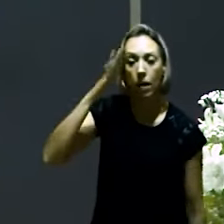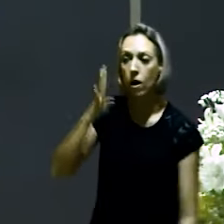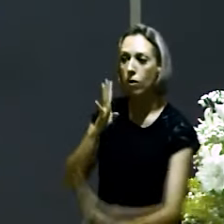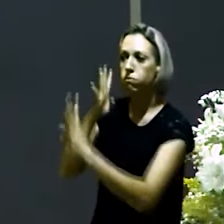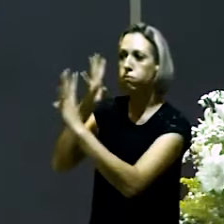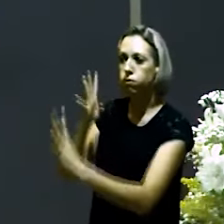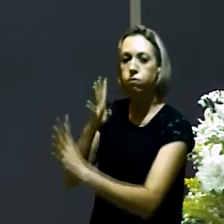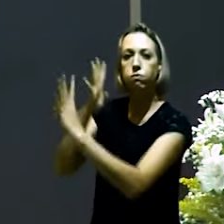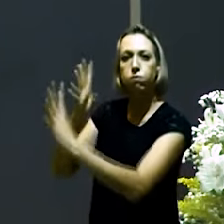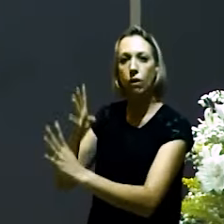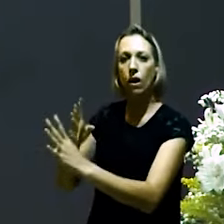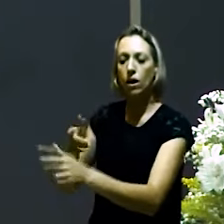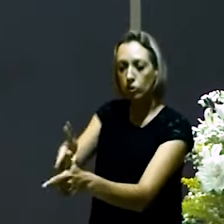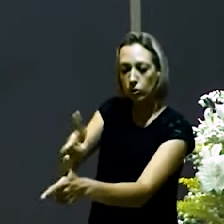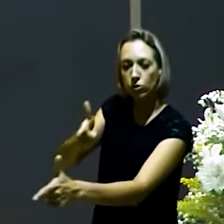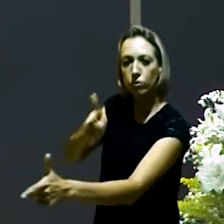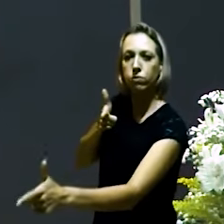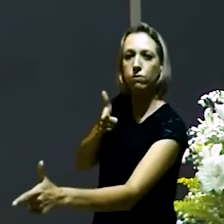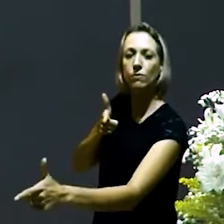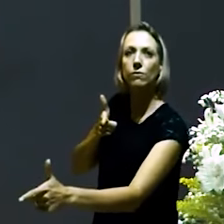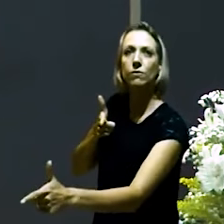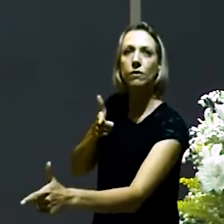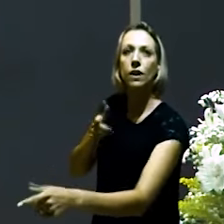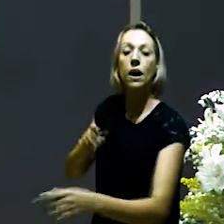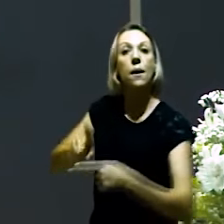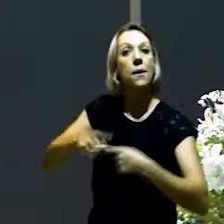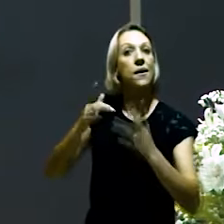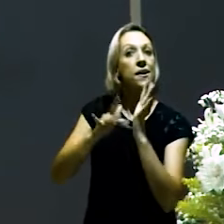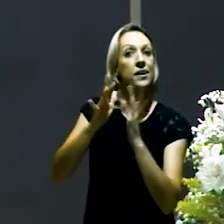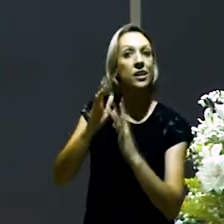seus tanques de guerra. Mas você sabe como Jesus desfilou?